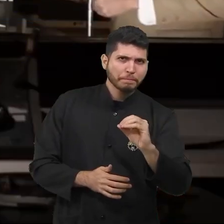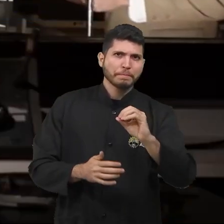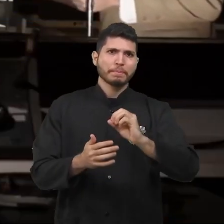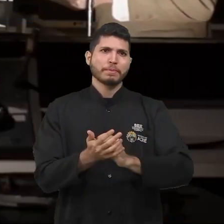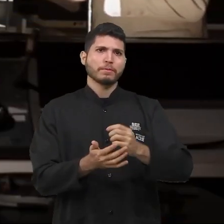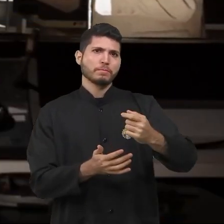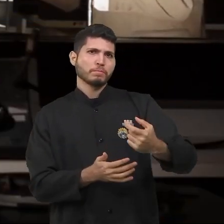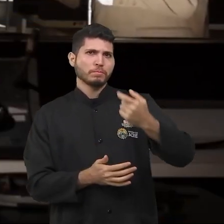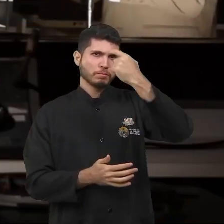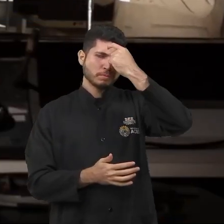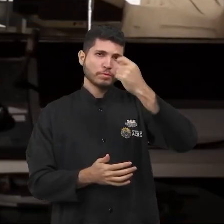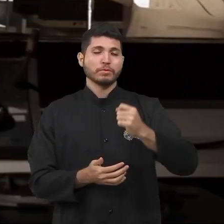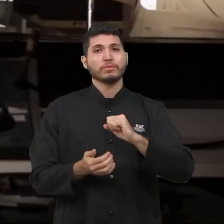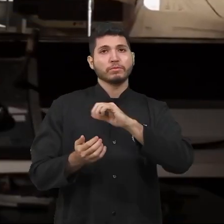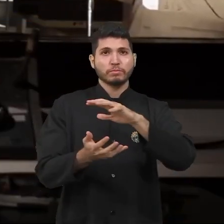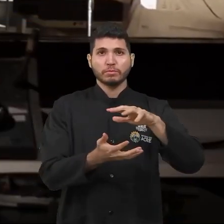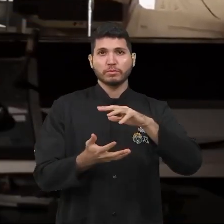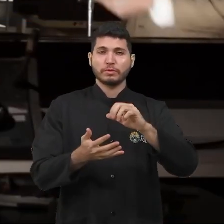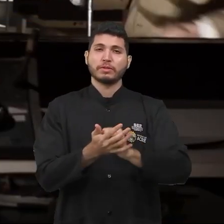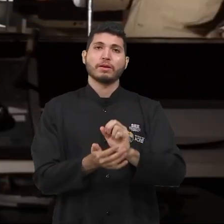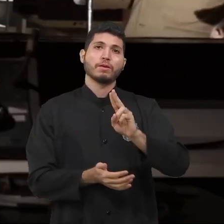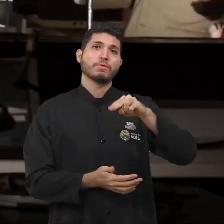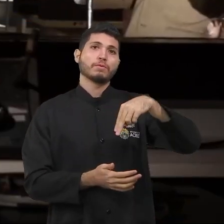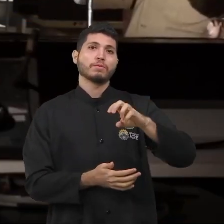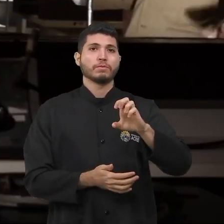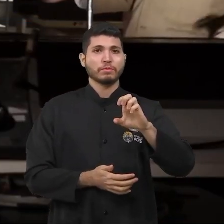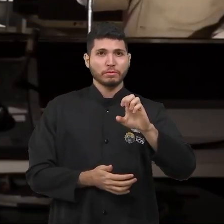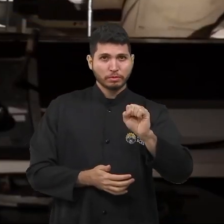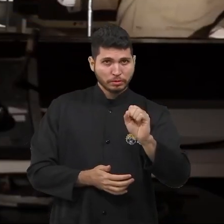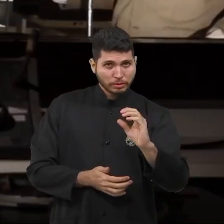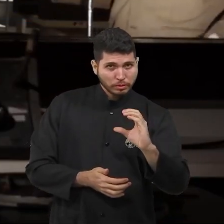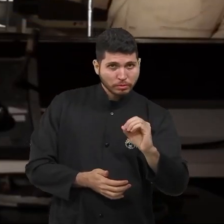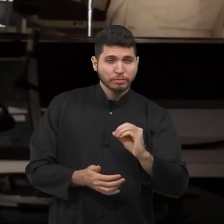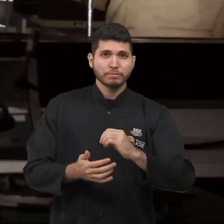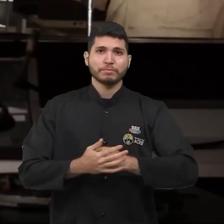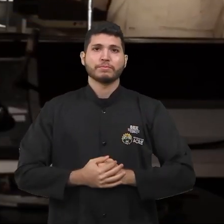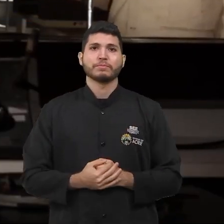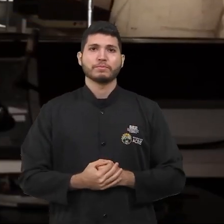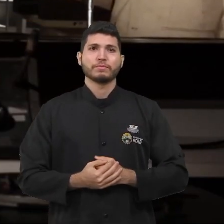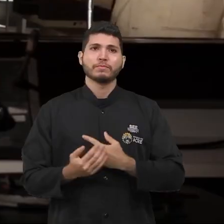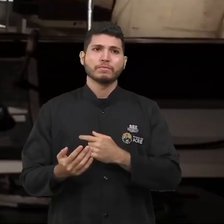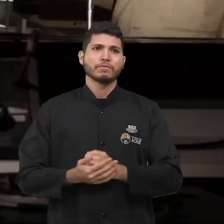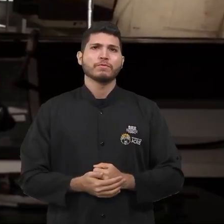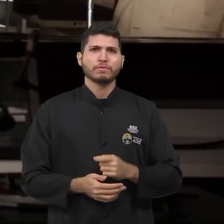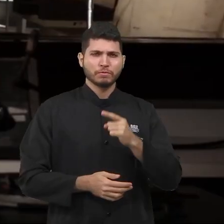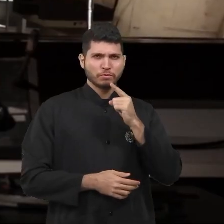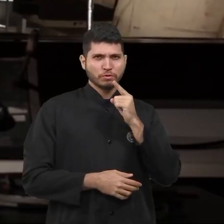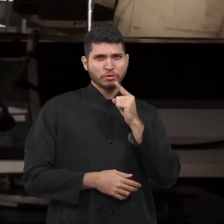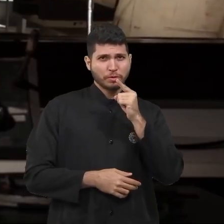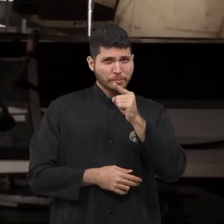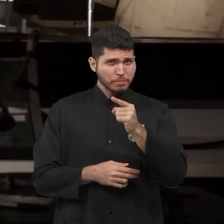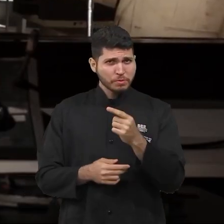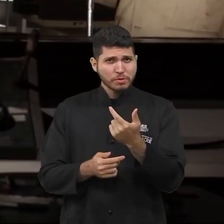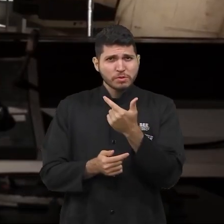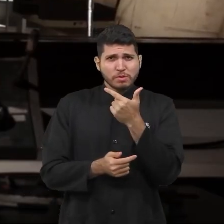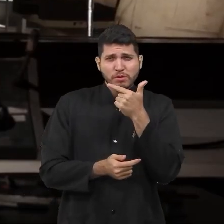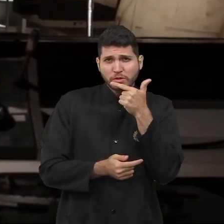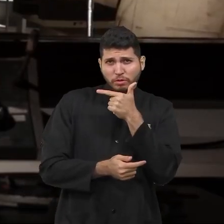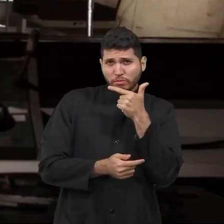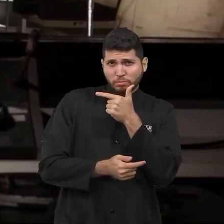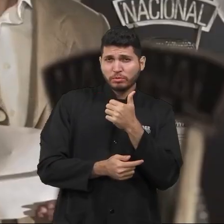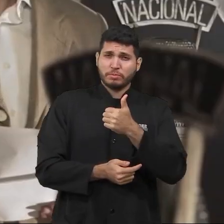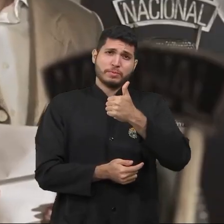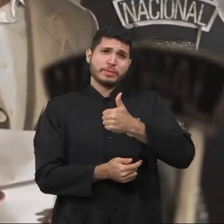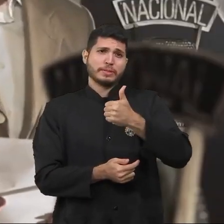Você perdeu. Perdi o quê? O nosso jogo? Você riu primeiro? Eu ri, mas continuo